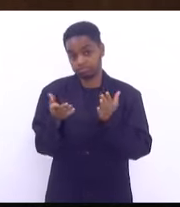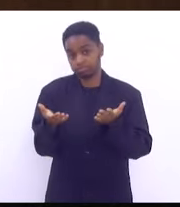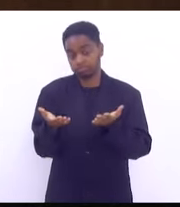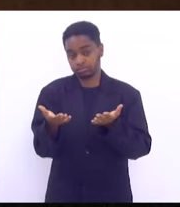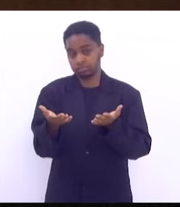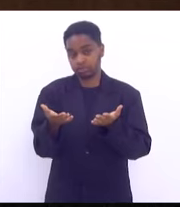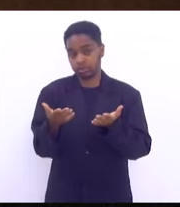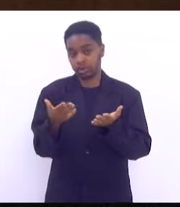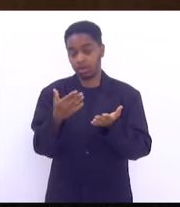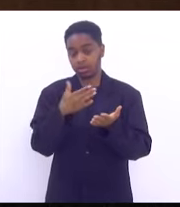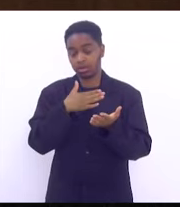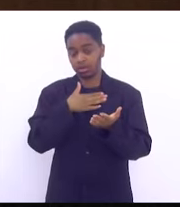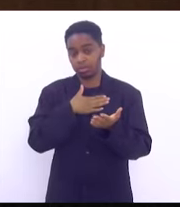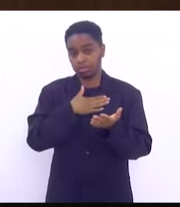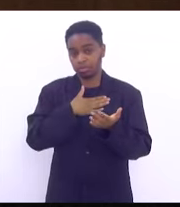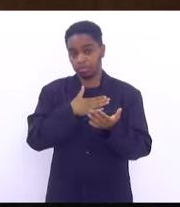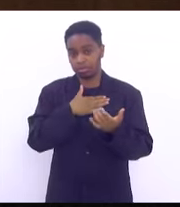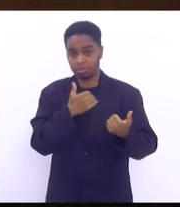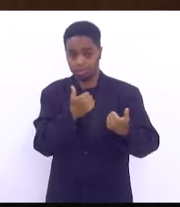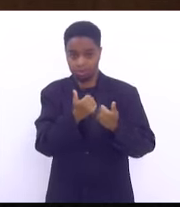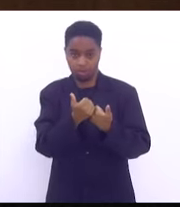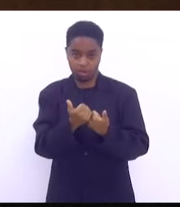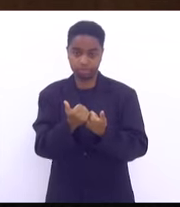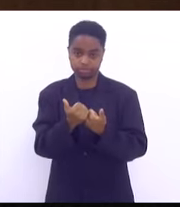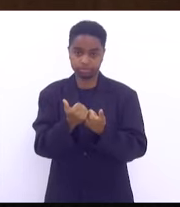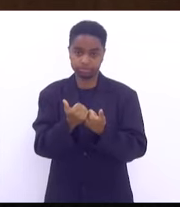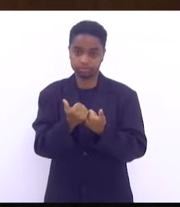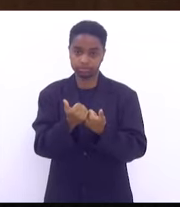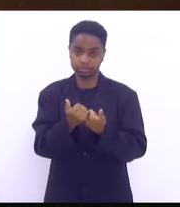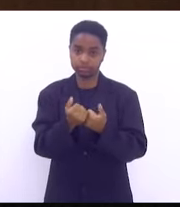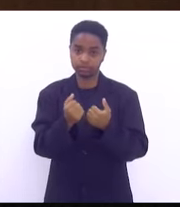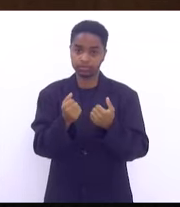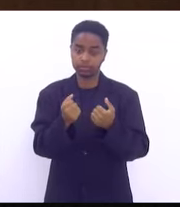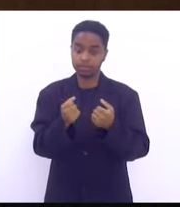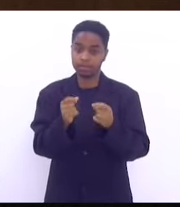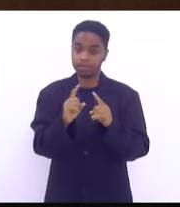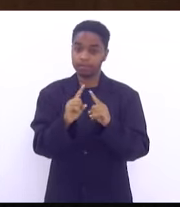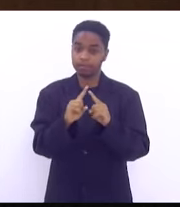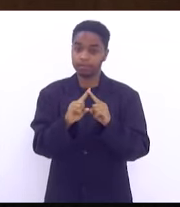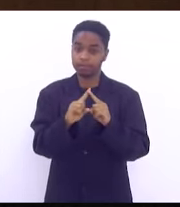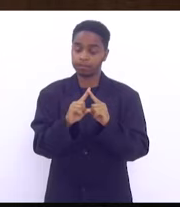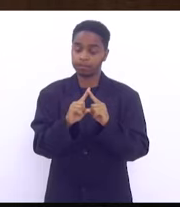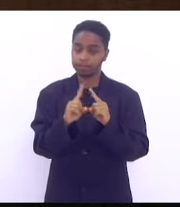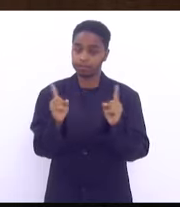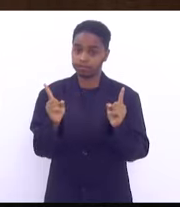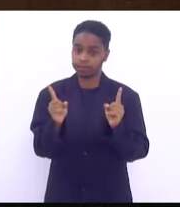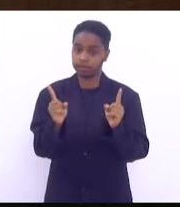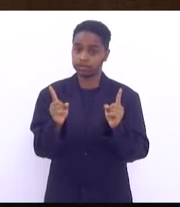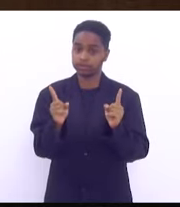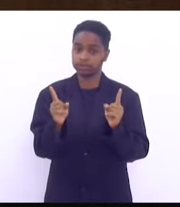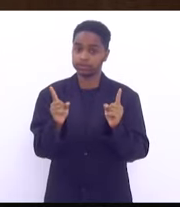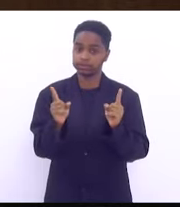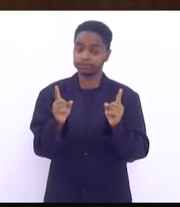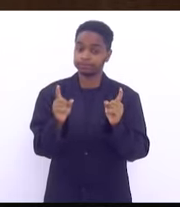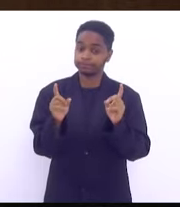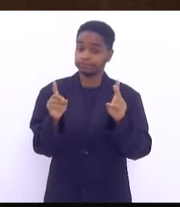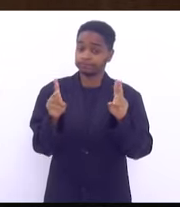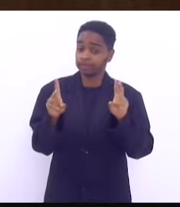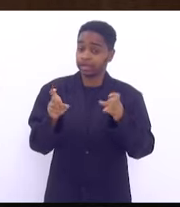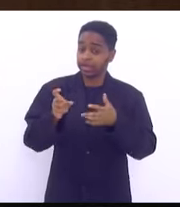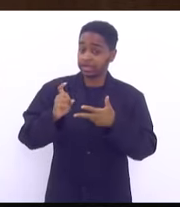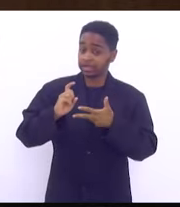o meu total apoio, né, numa questão que o Poder Executivo